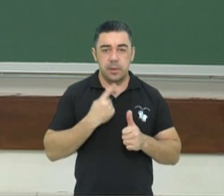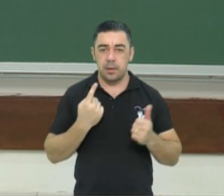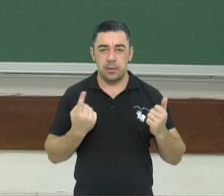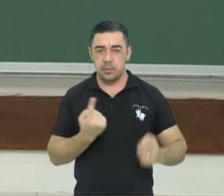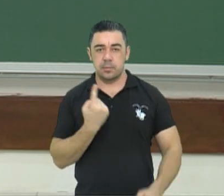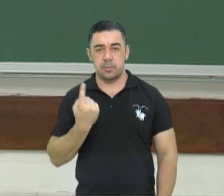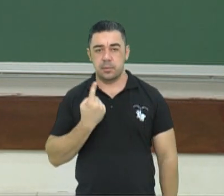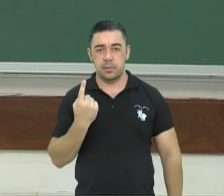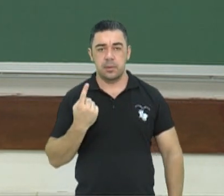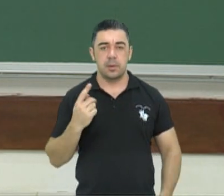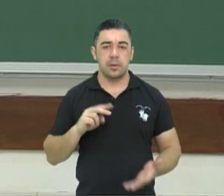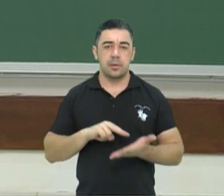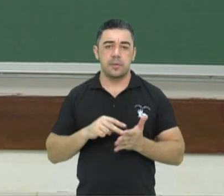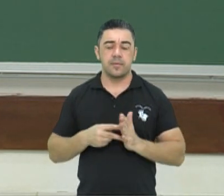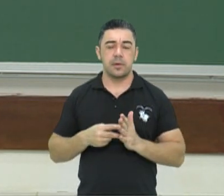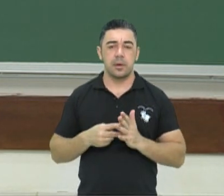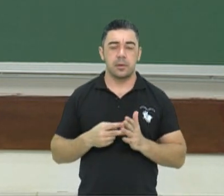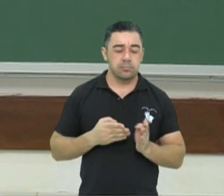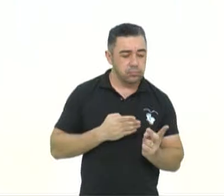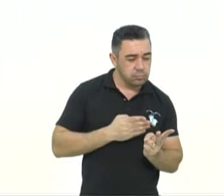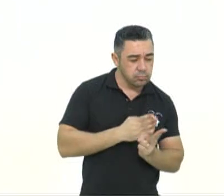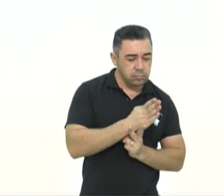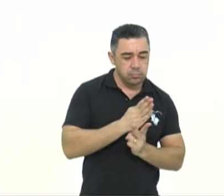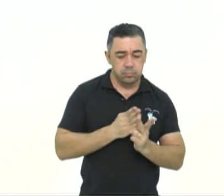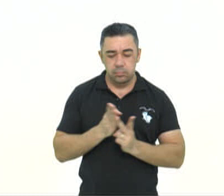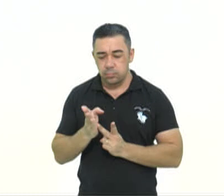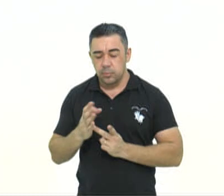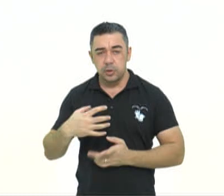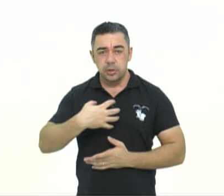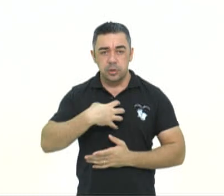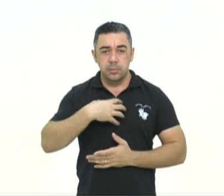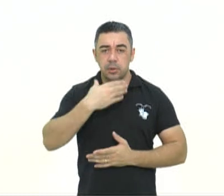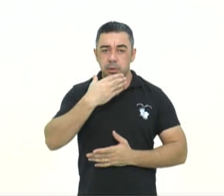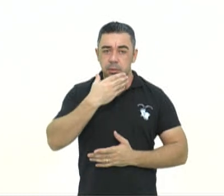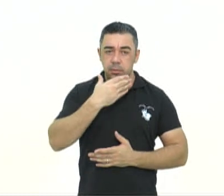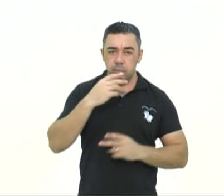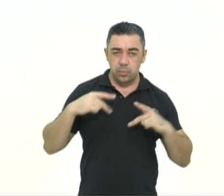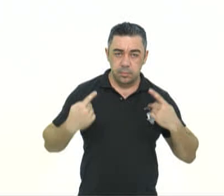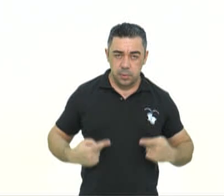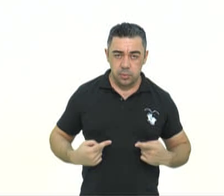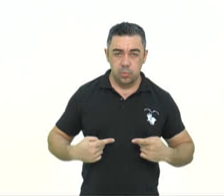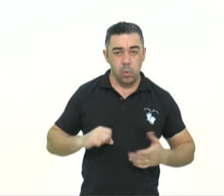Então, ela está falando sobre a dualidade humana, a dualidade dos sentimentos, sobre ódio e amor.